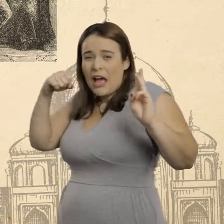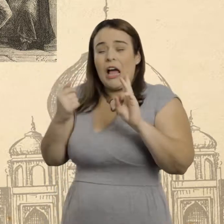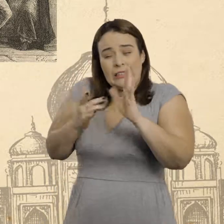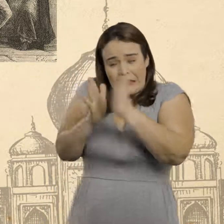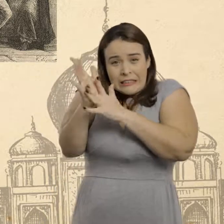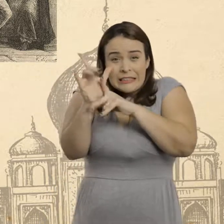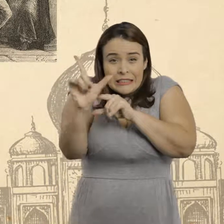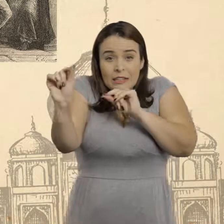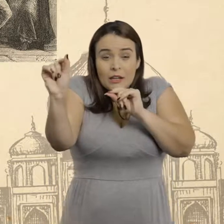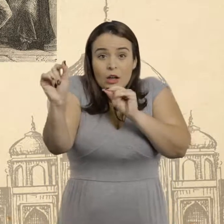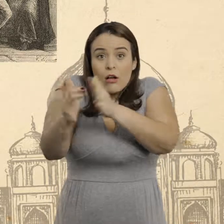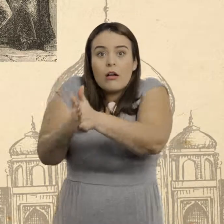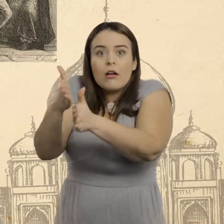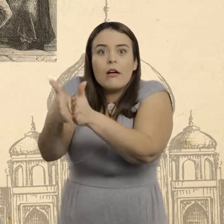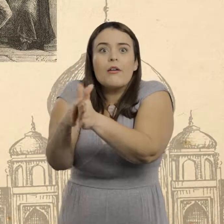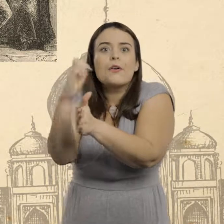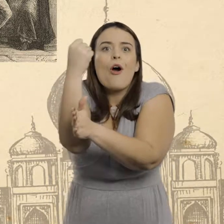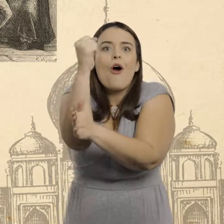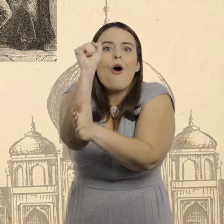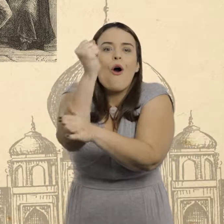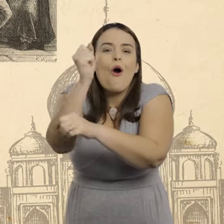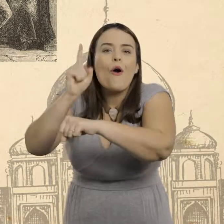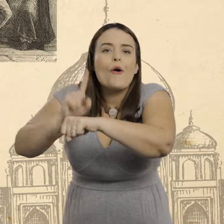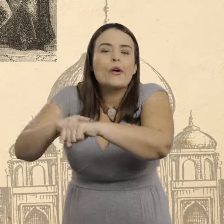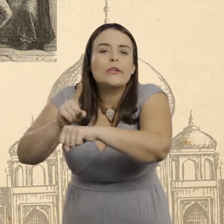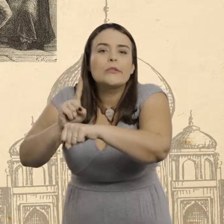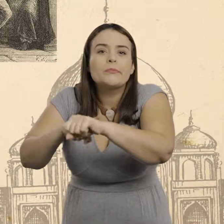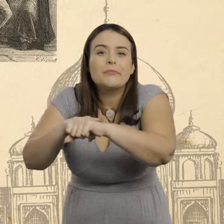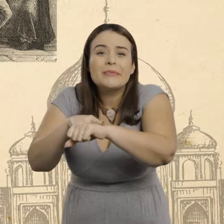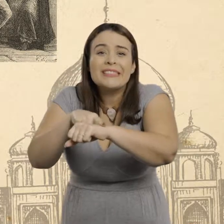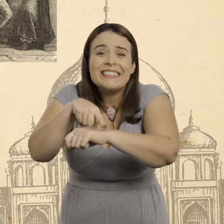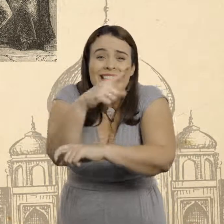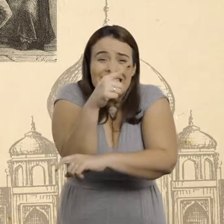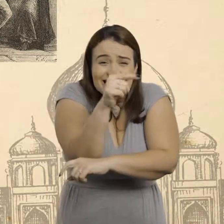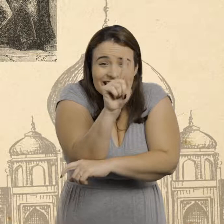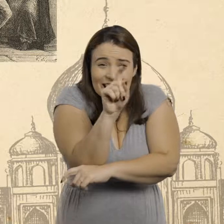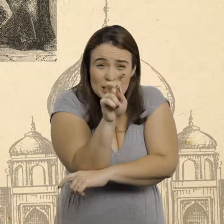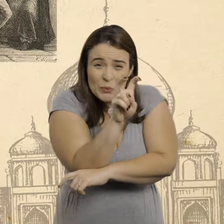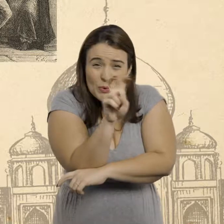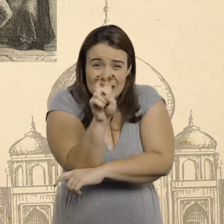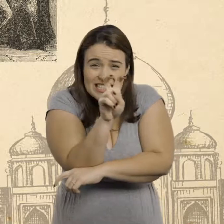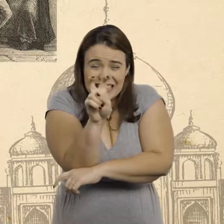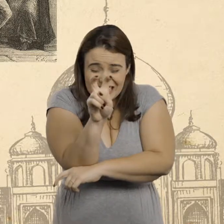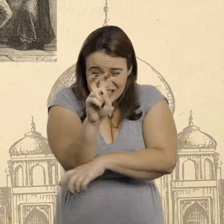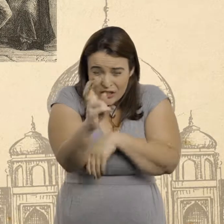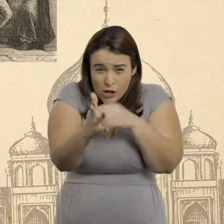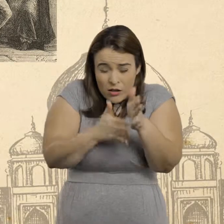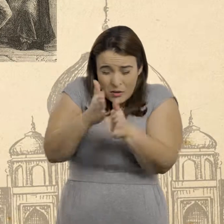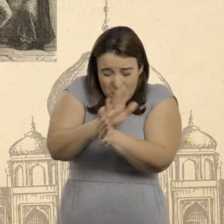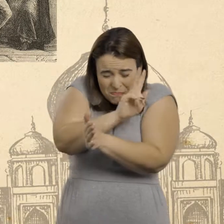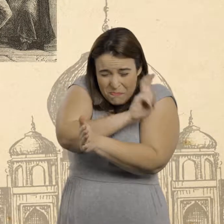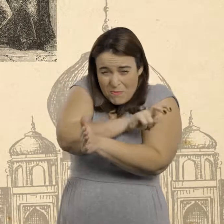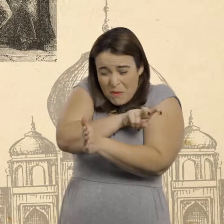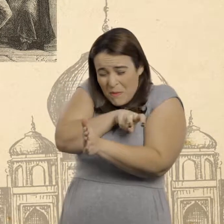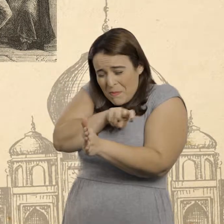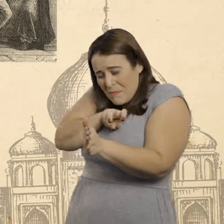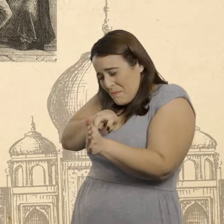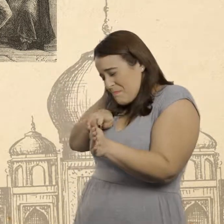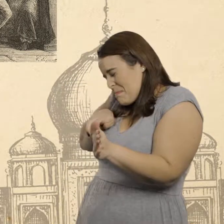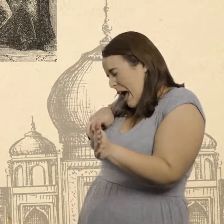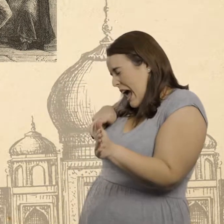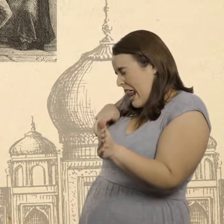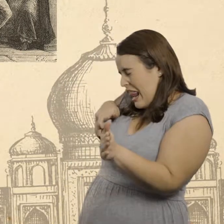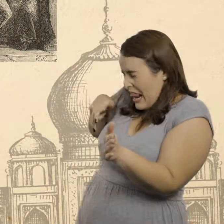conseguiu fugir. O trem ia partir às 8 horas da noite. Quando faltava 5 minutos para as 8 horas, Passepartout